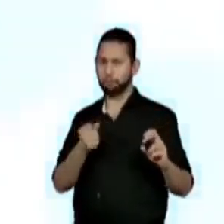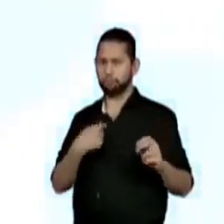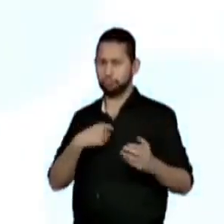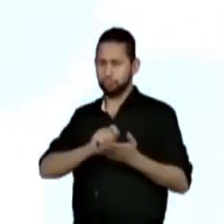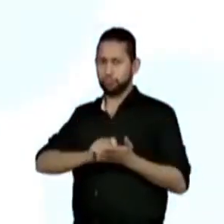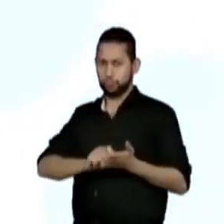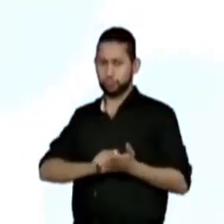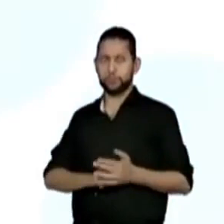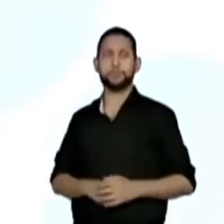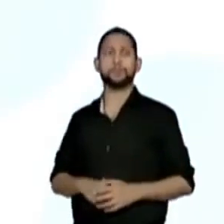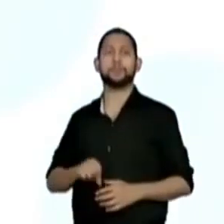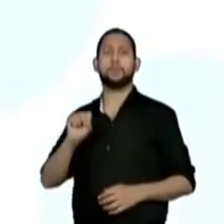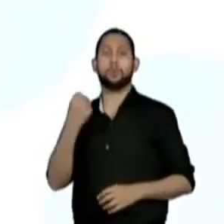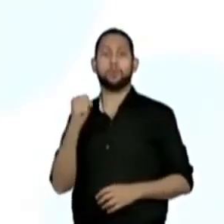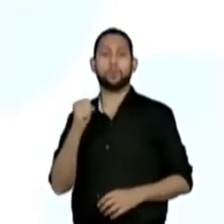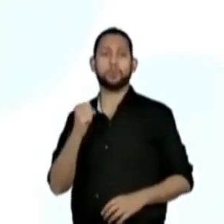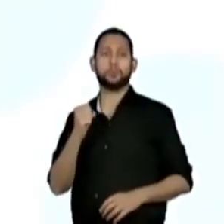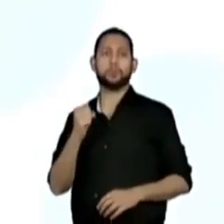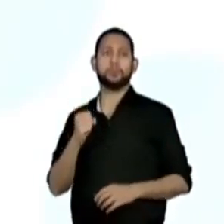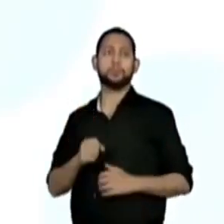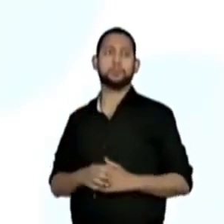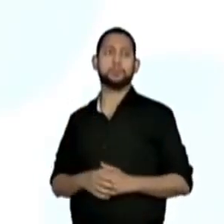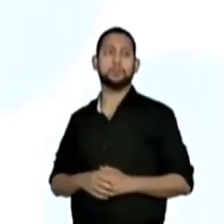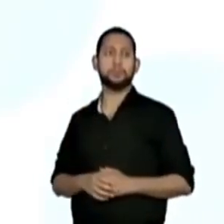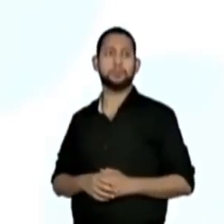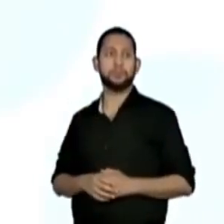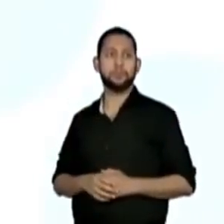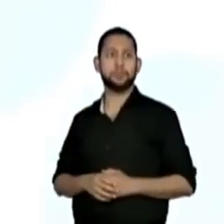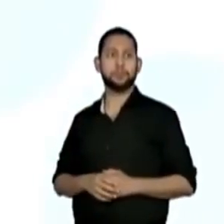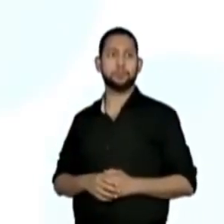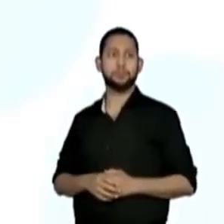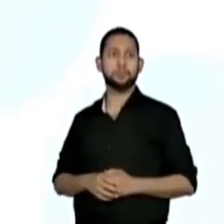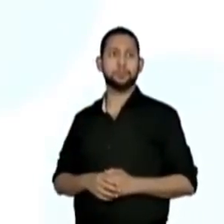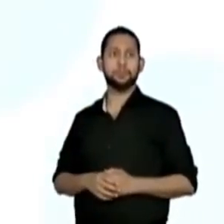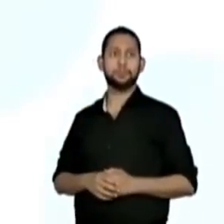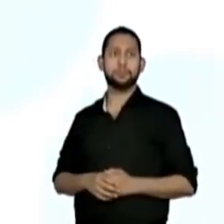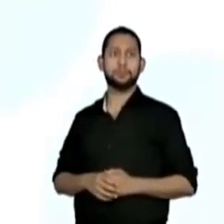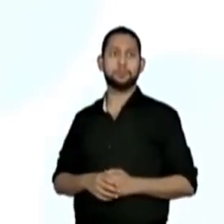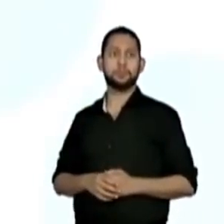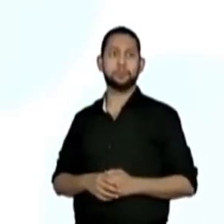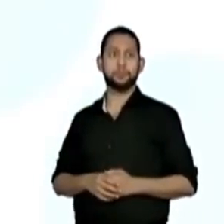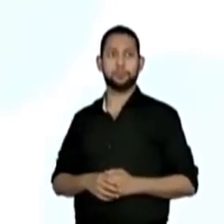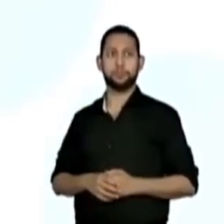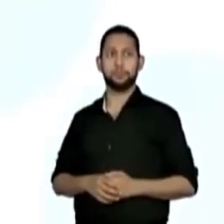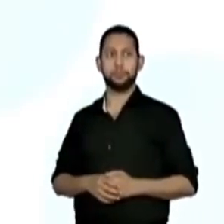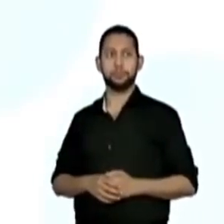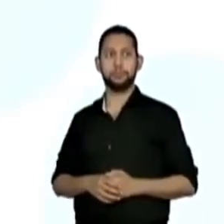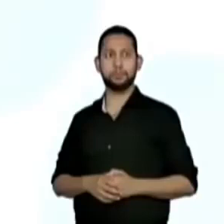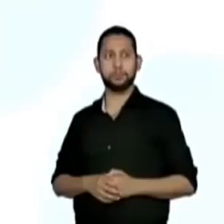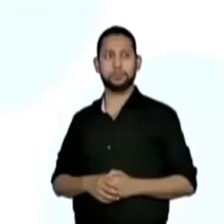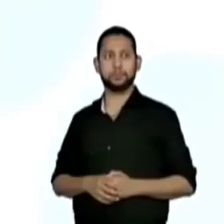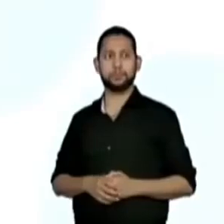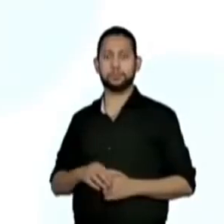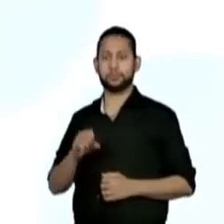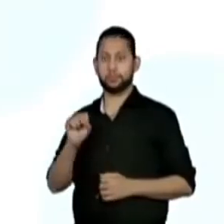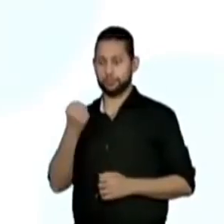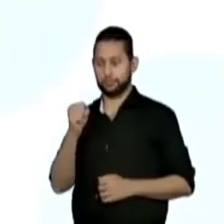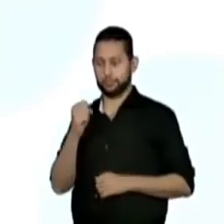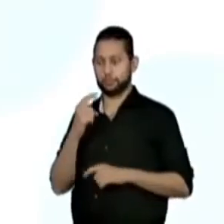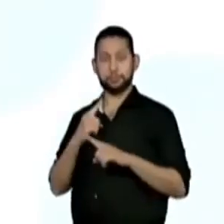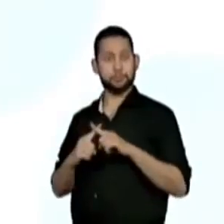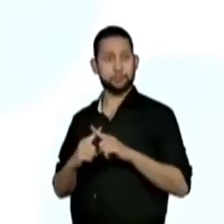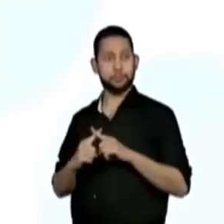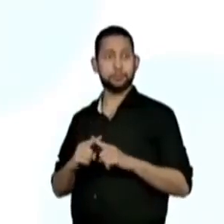vocês oito Opa Deixa eu só apagar aqui o traço foi 8